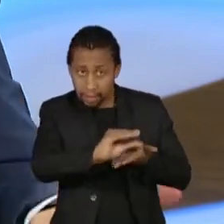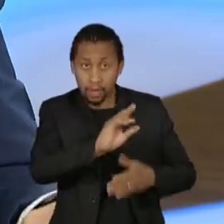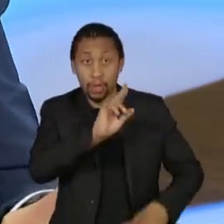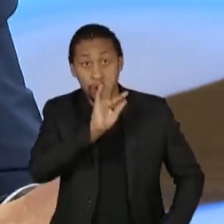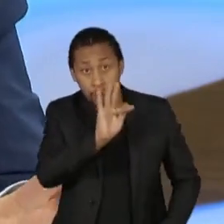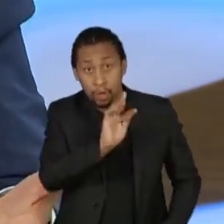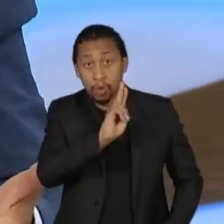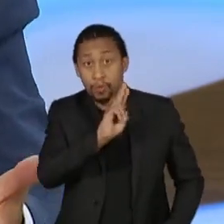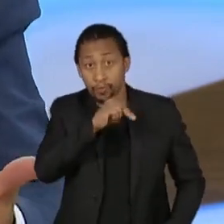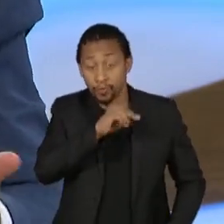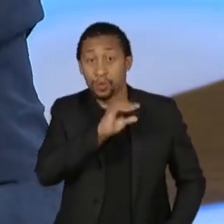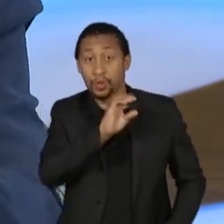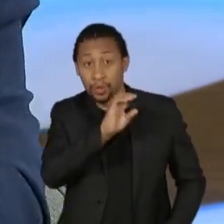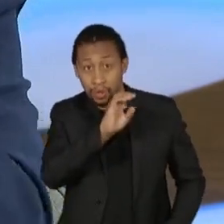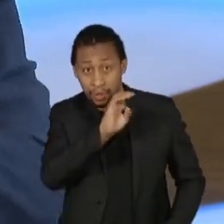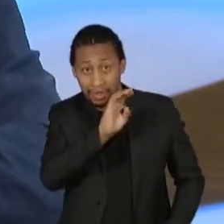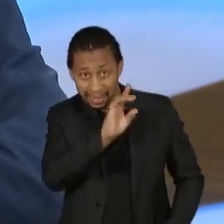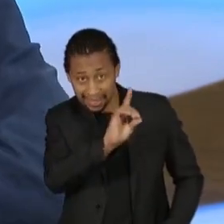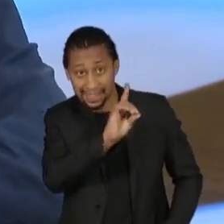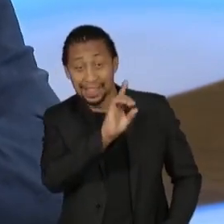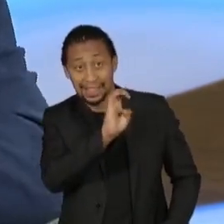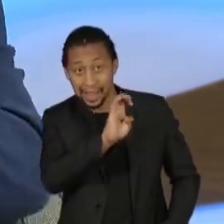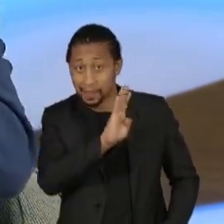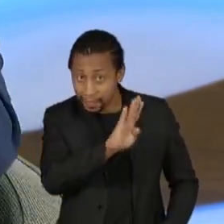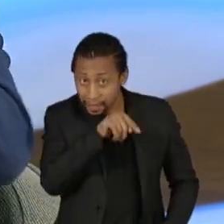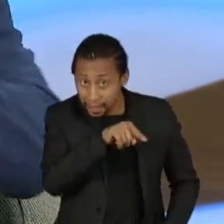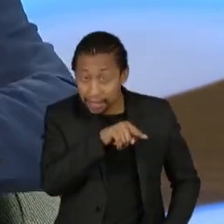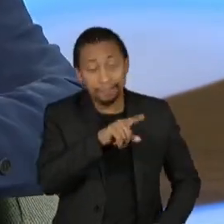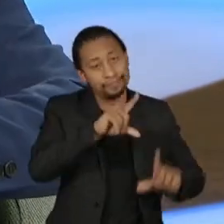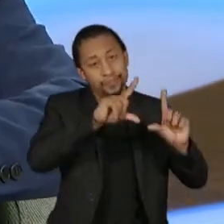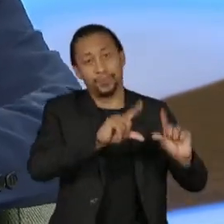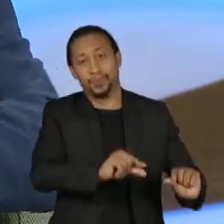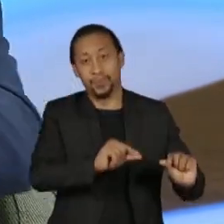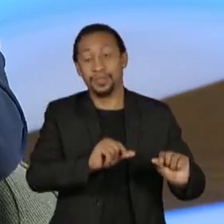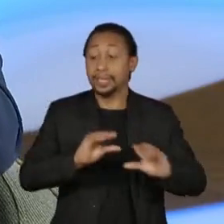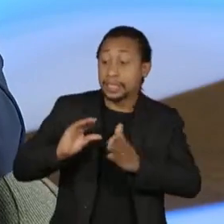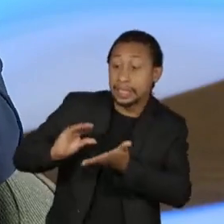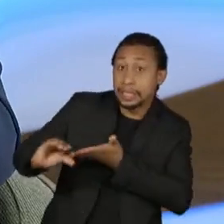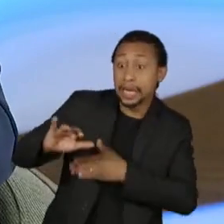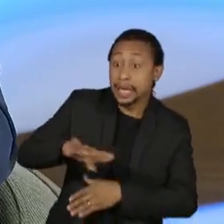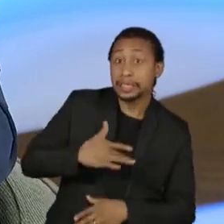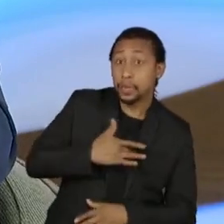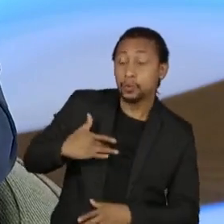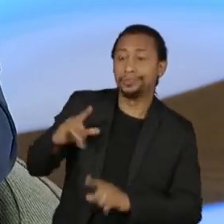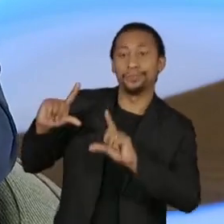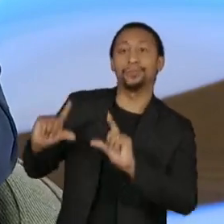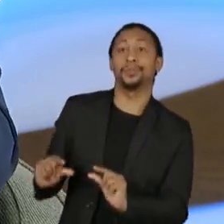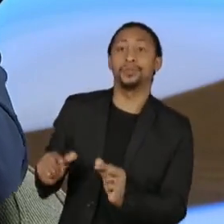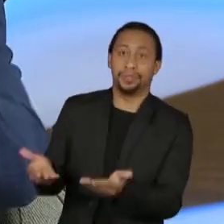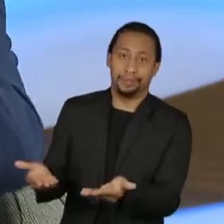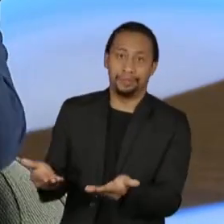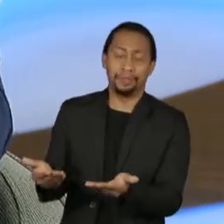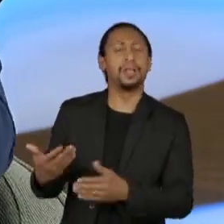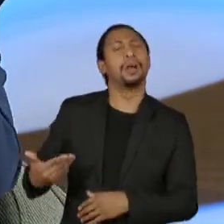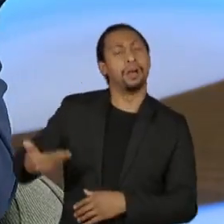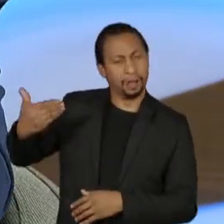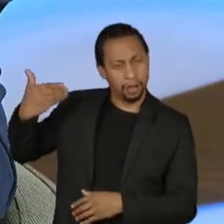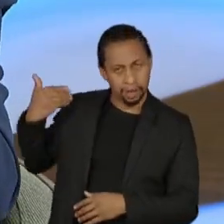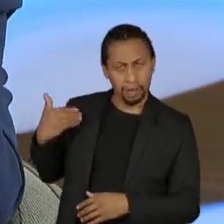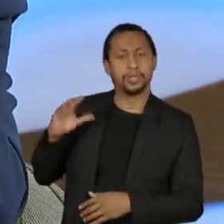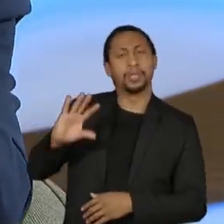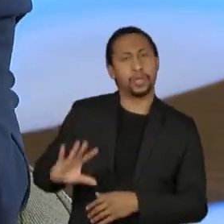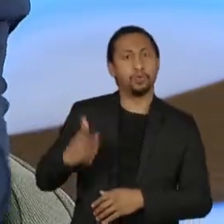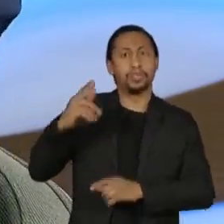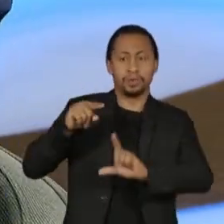dinheiro de coisas que são essenciais. Quando você tinha a inflação subindo, como aconteceu em